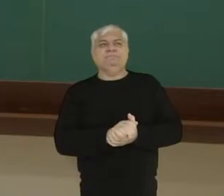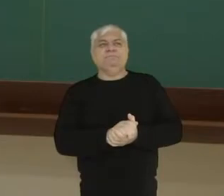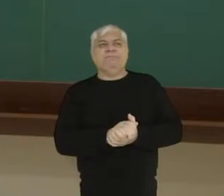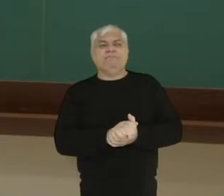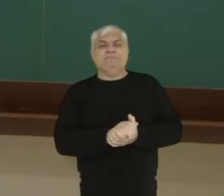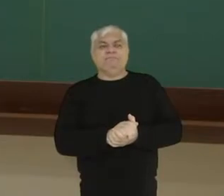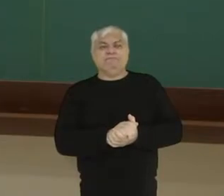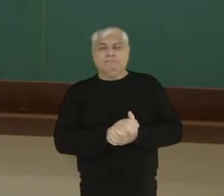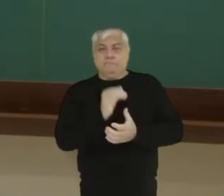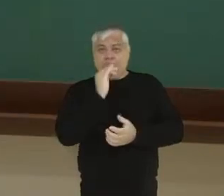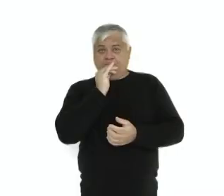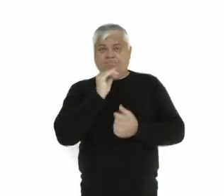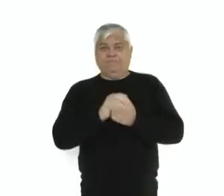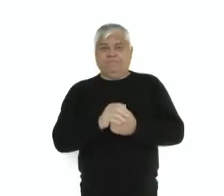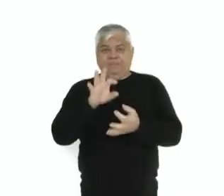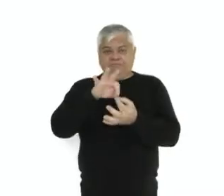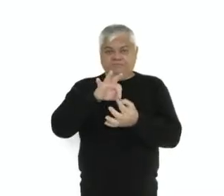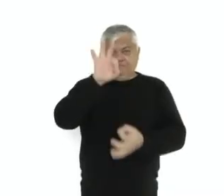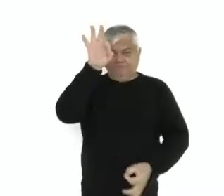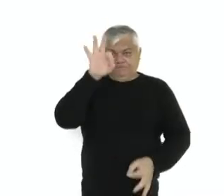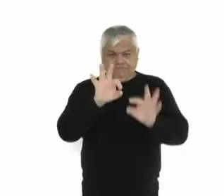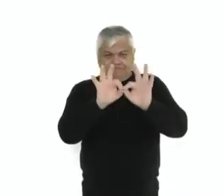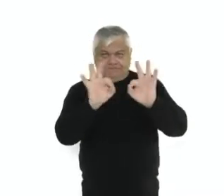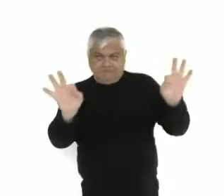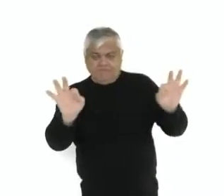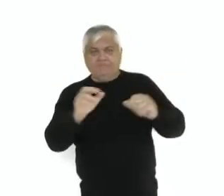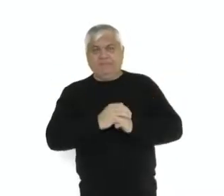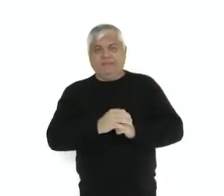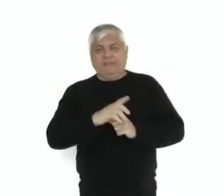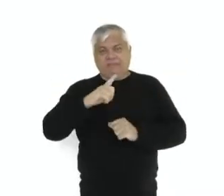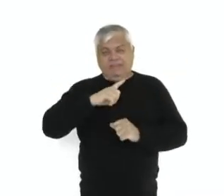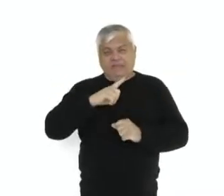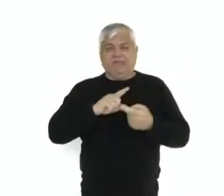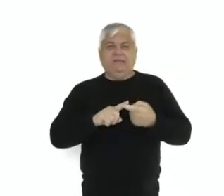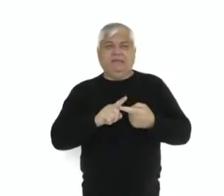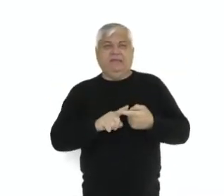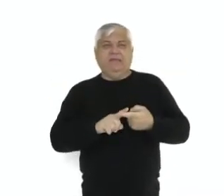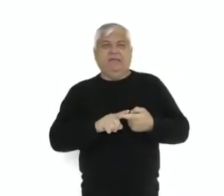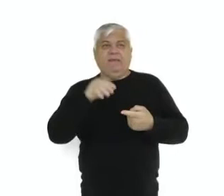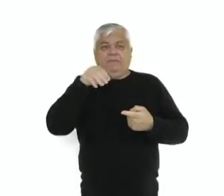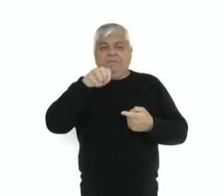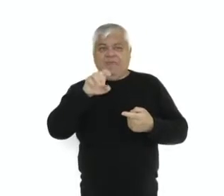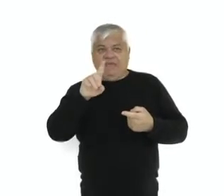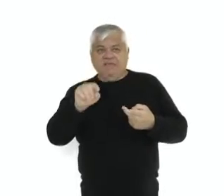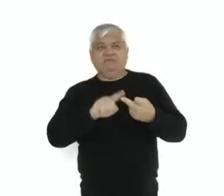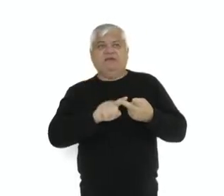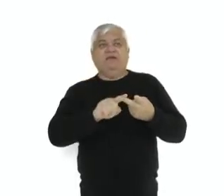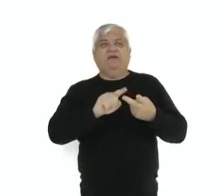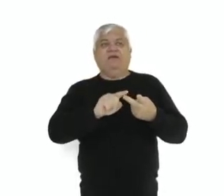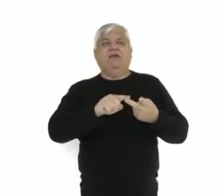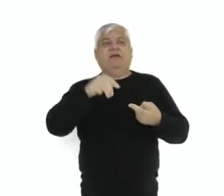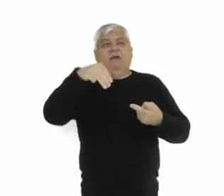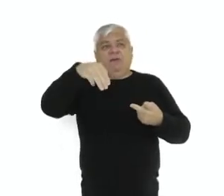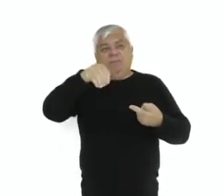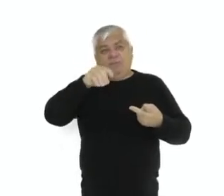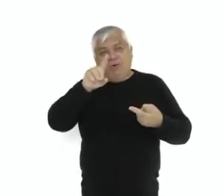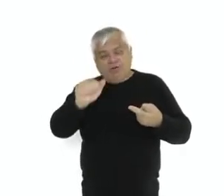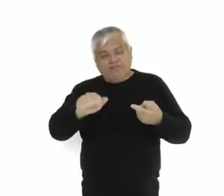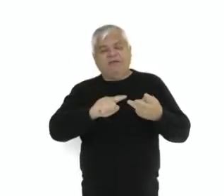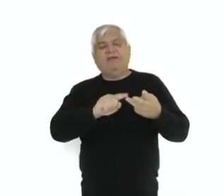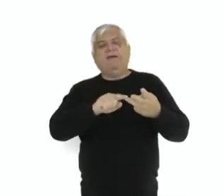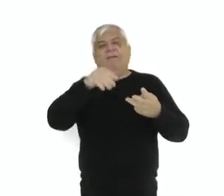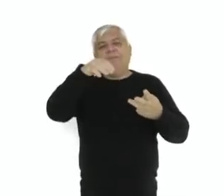Você sabia que além das medidas de tendência central, como a média, a moda e a mediana, temos as medidas chamadas medidas